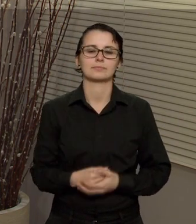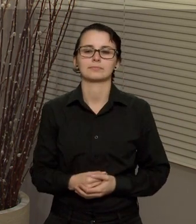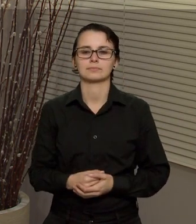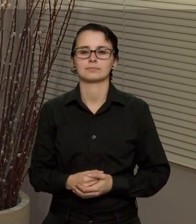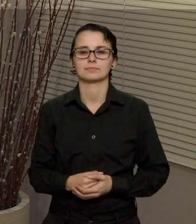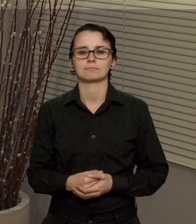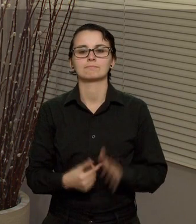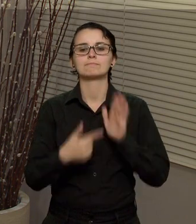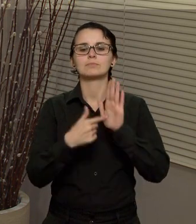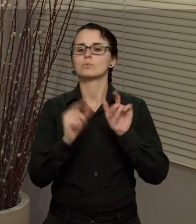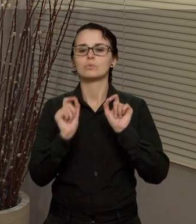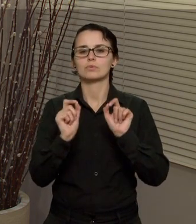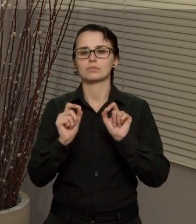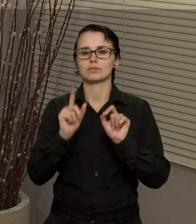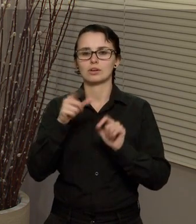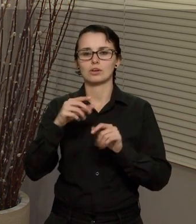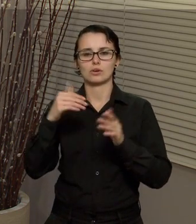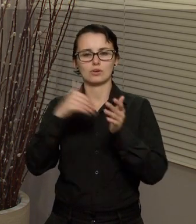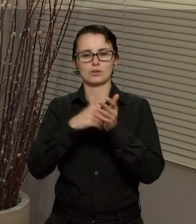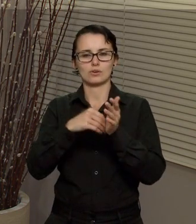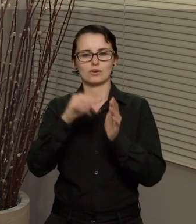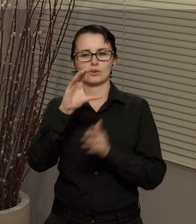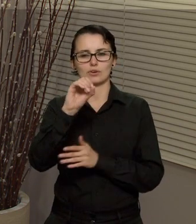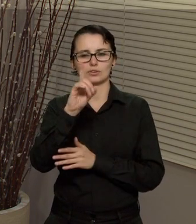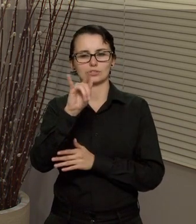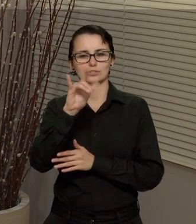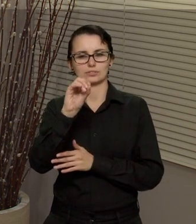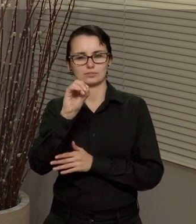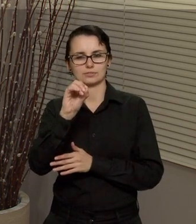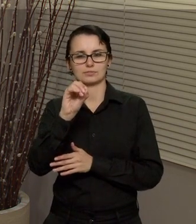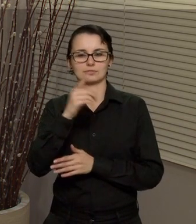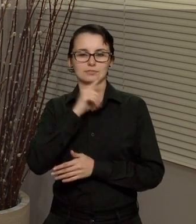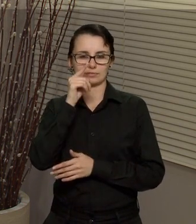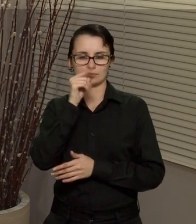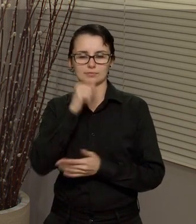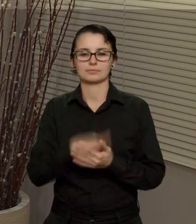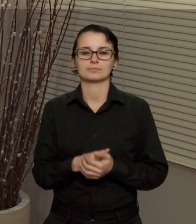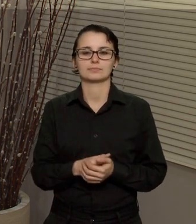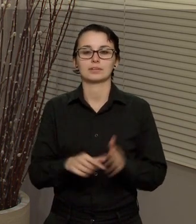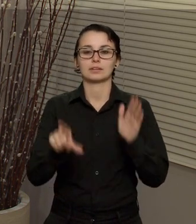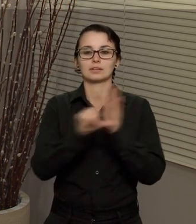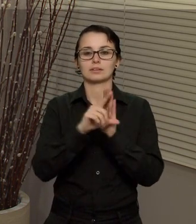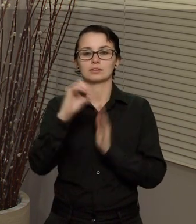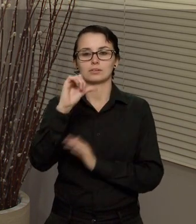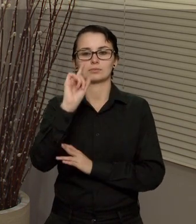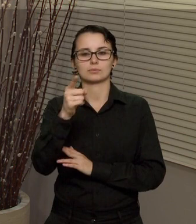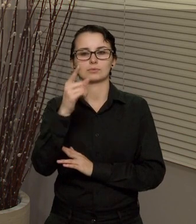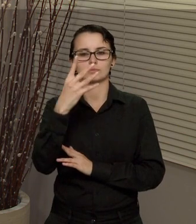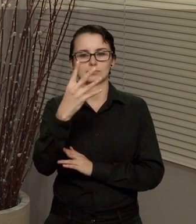24.643/34 estipulou o Código das Águas. A Lei número